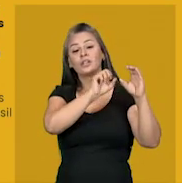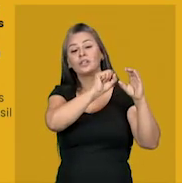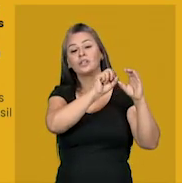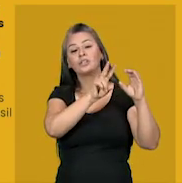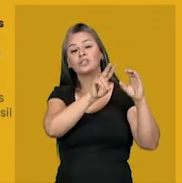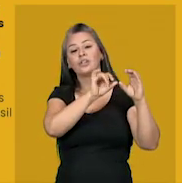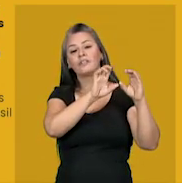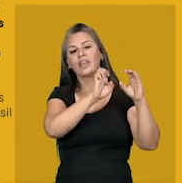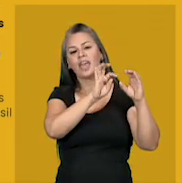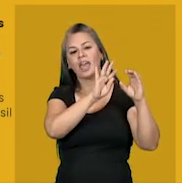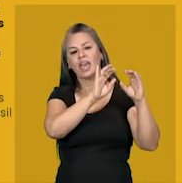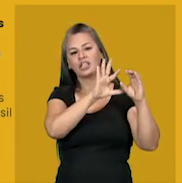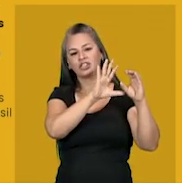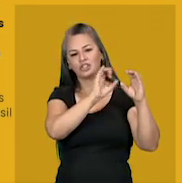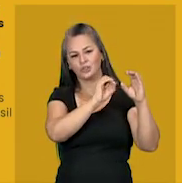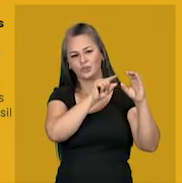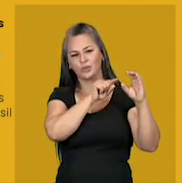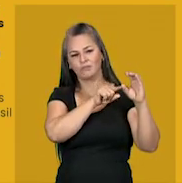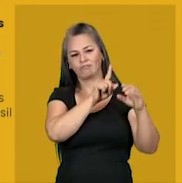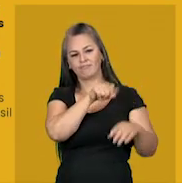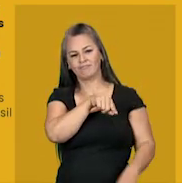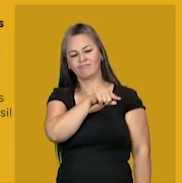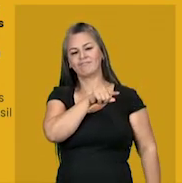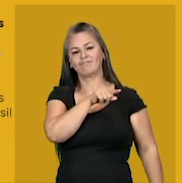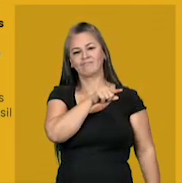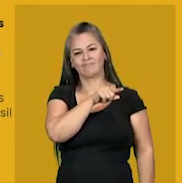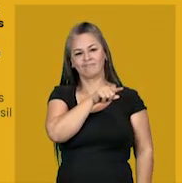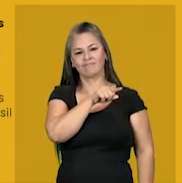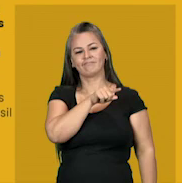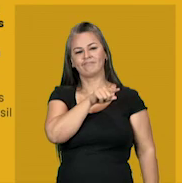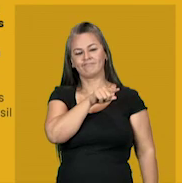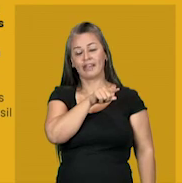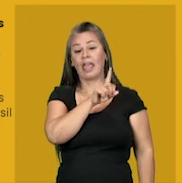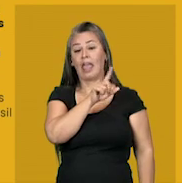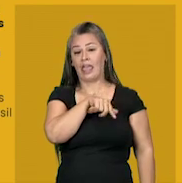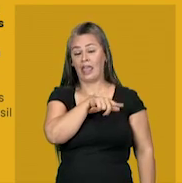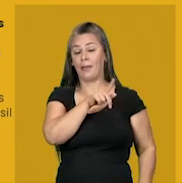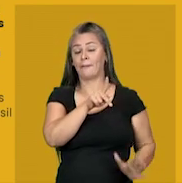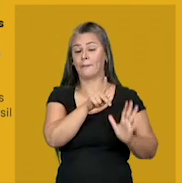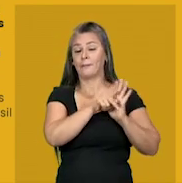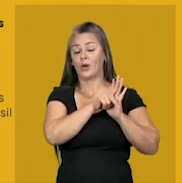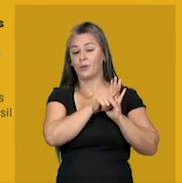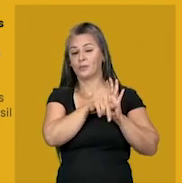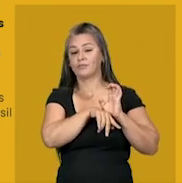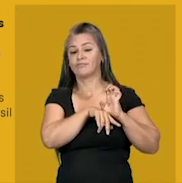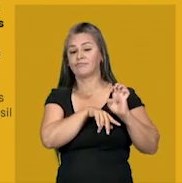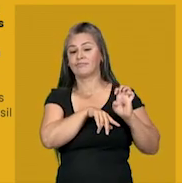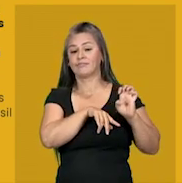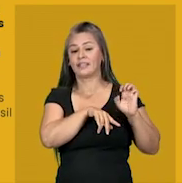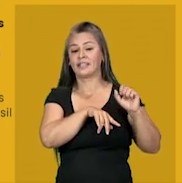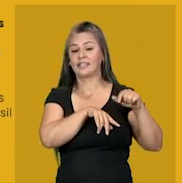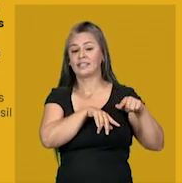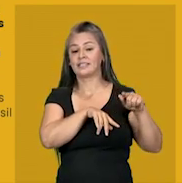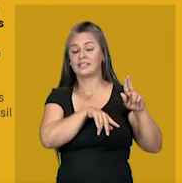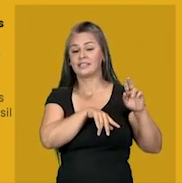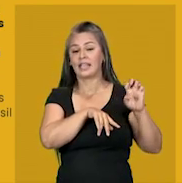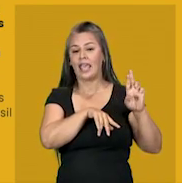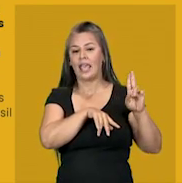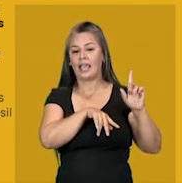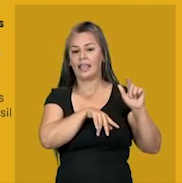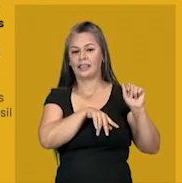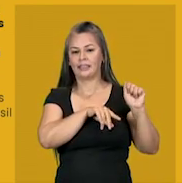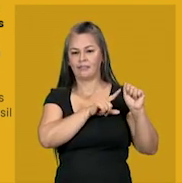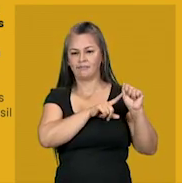Revolução Russa e é um regime à esquerda, né? A questão é que esse sistema, ele, em princípio,